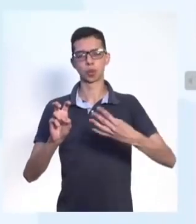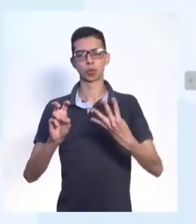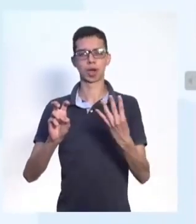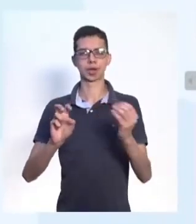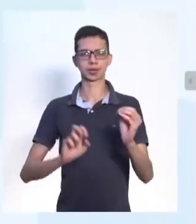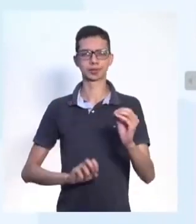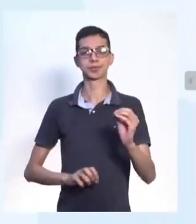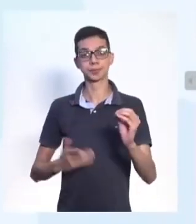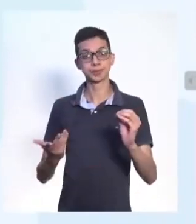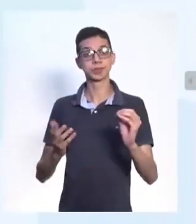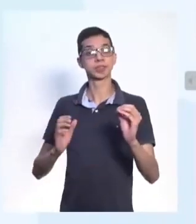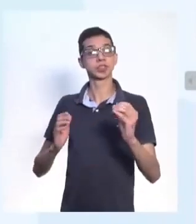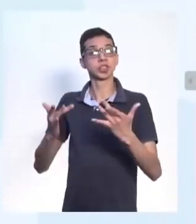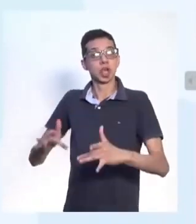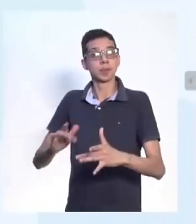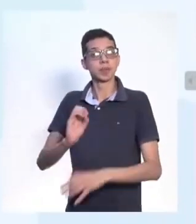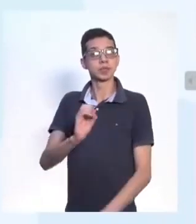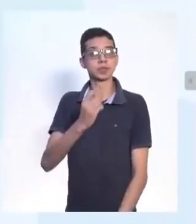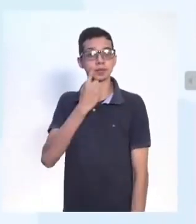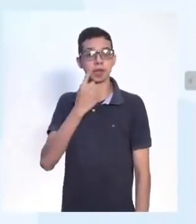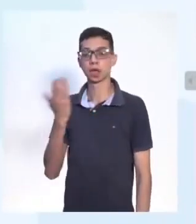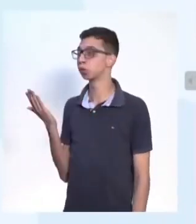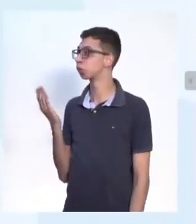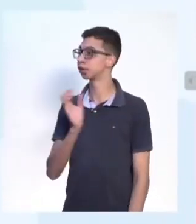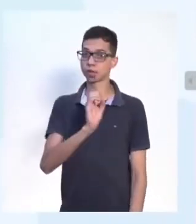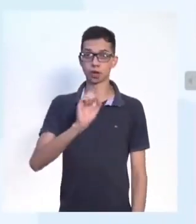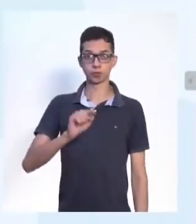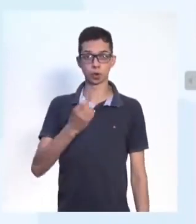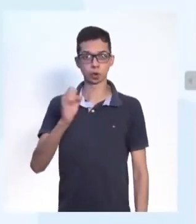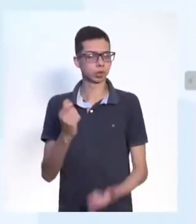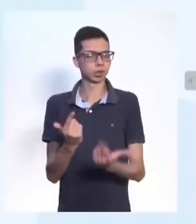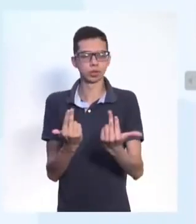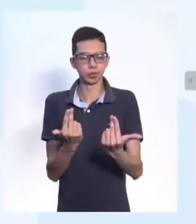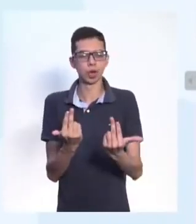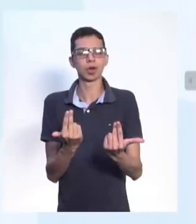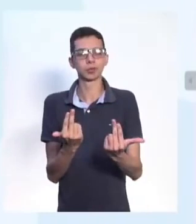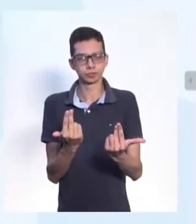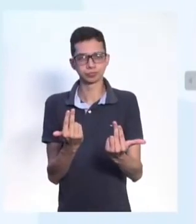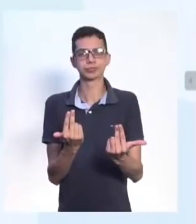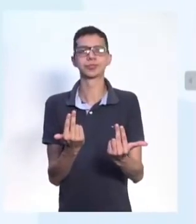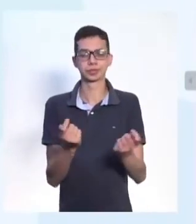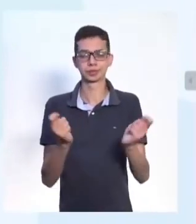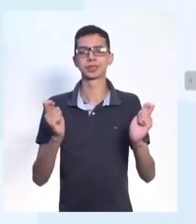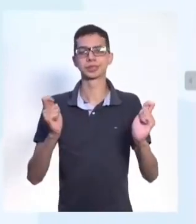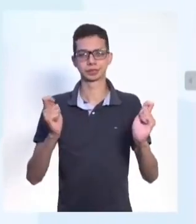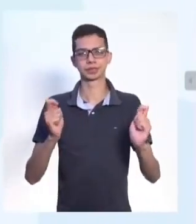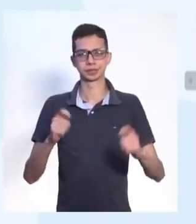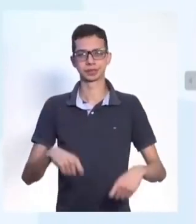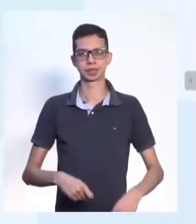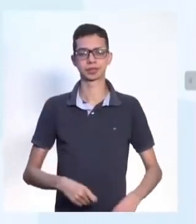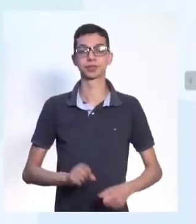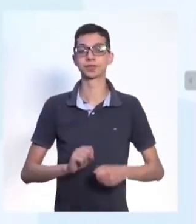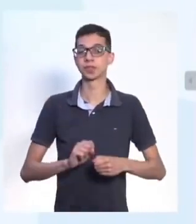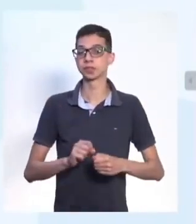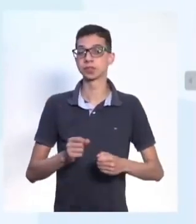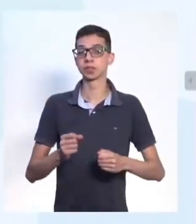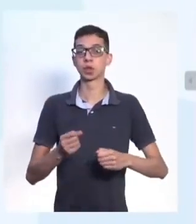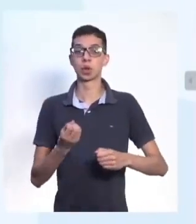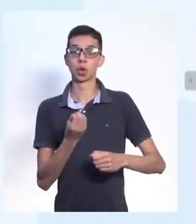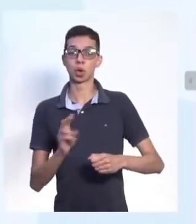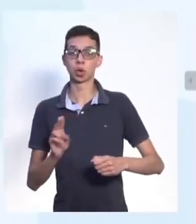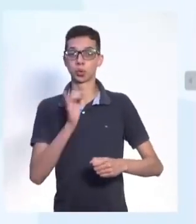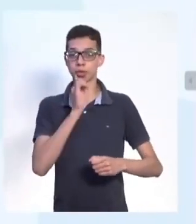seja, 0,8 é a mesma coisa. Ó. Eu posso representar de qualquer um dos modos.